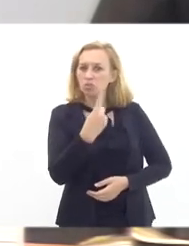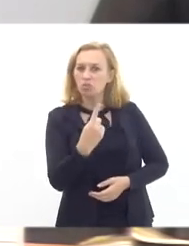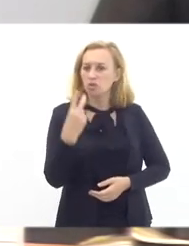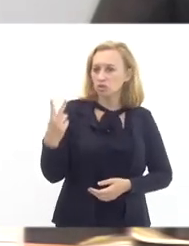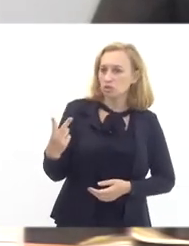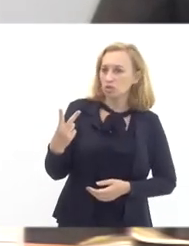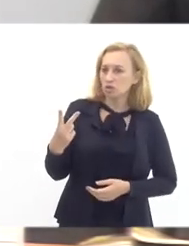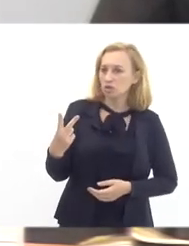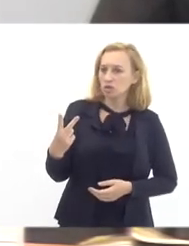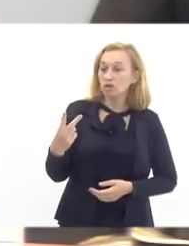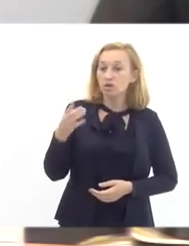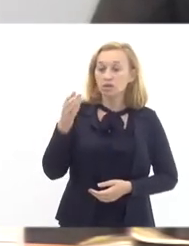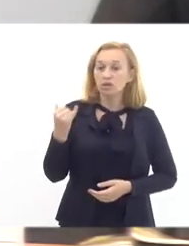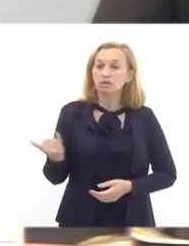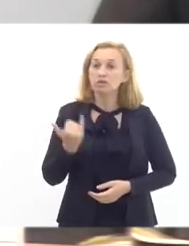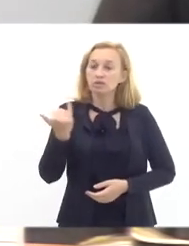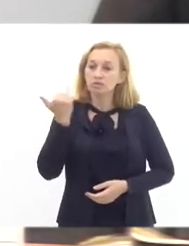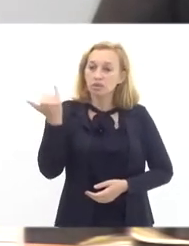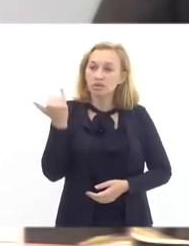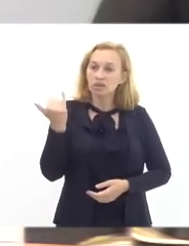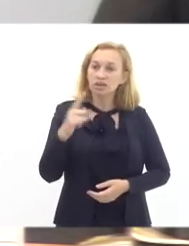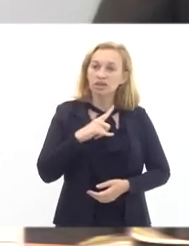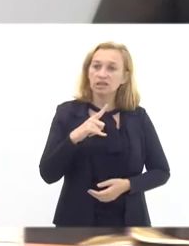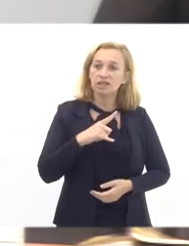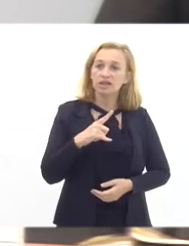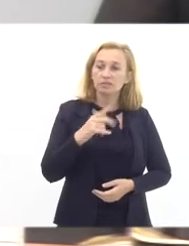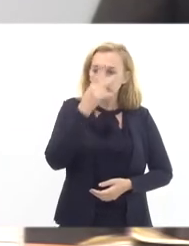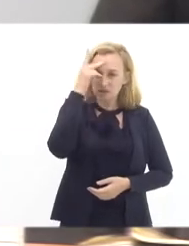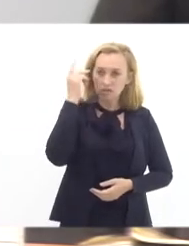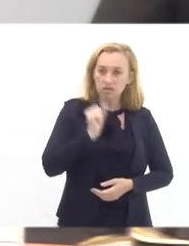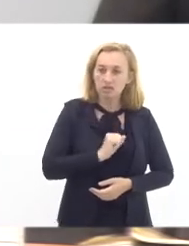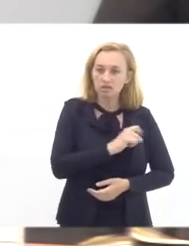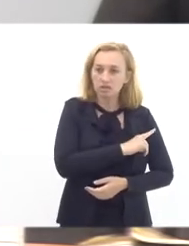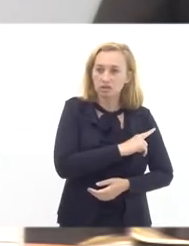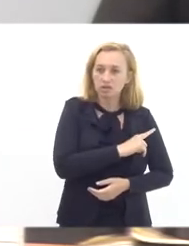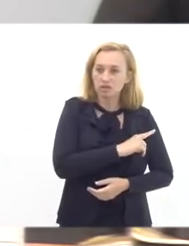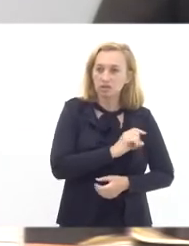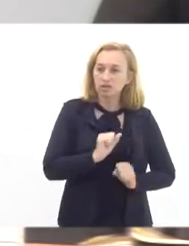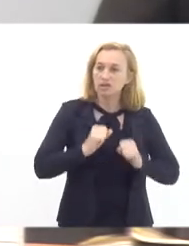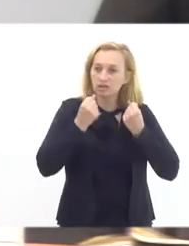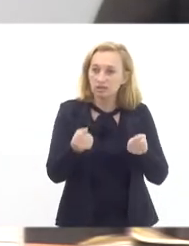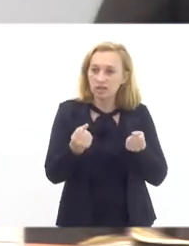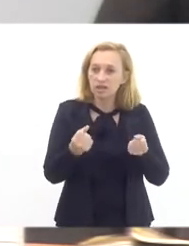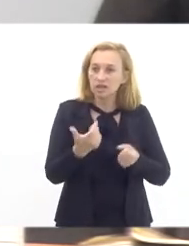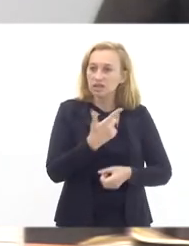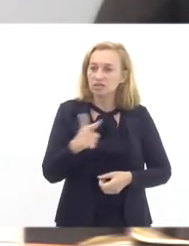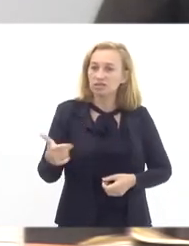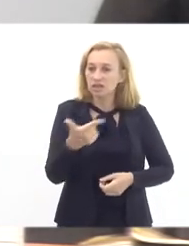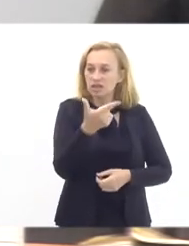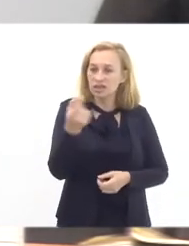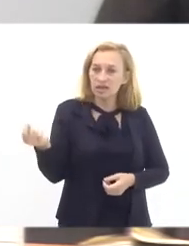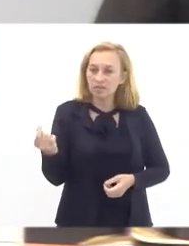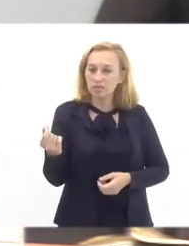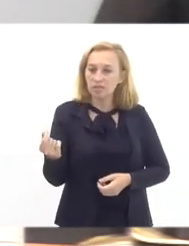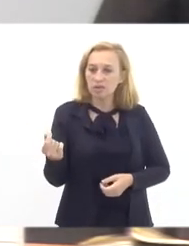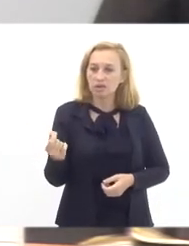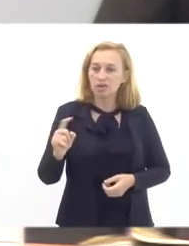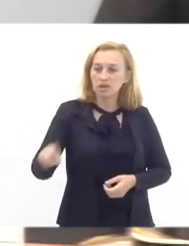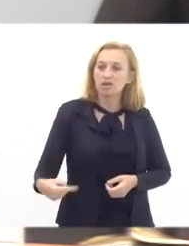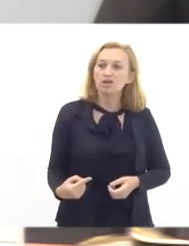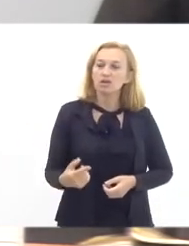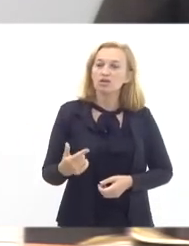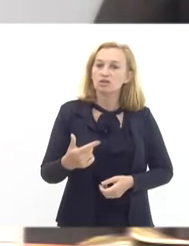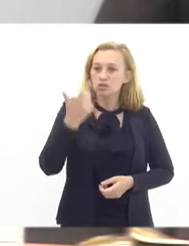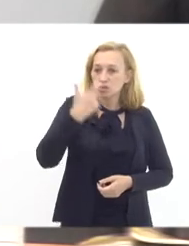interessa é que tem gonçalense aqui defendendo a Fazenda Colubandê. Se não tem 100 mil, nós somos 2, somos 100, somos